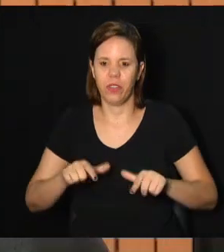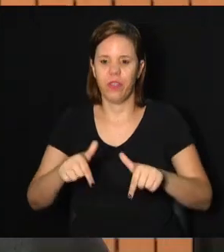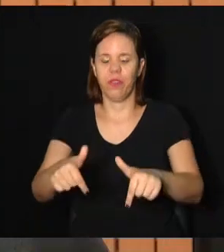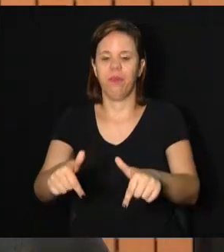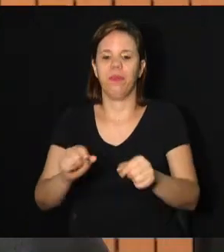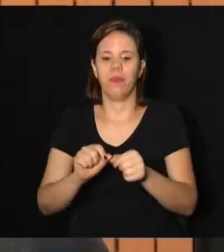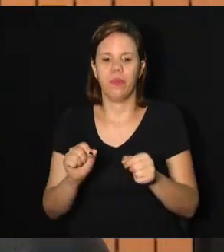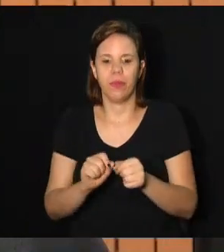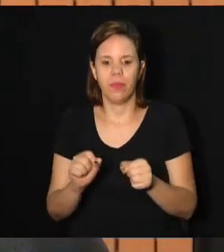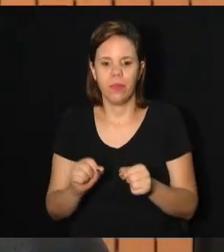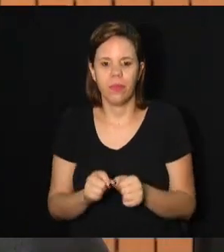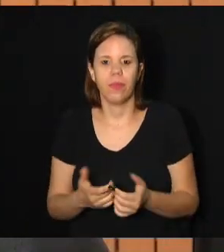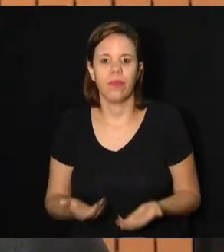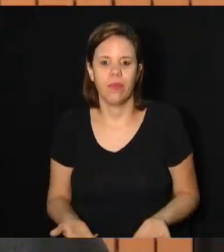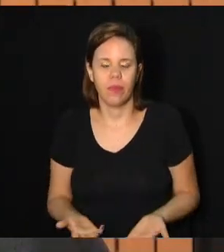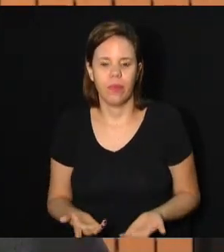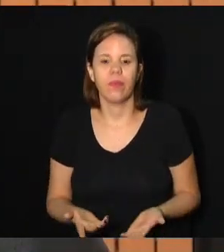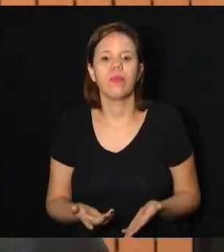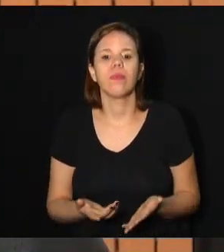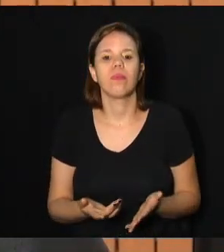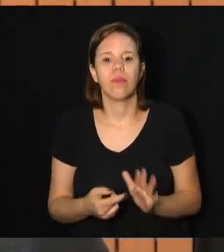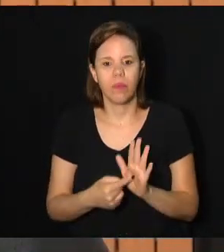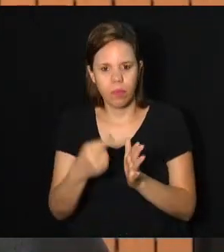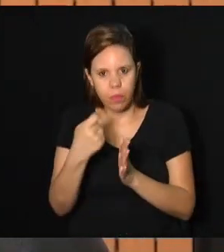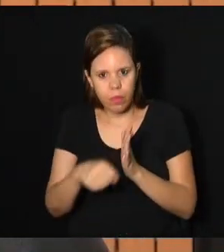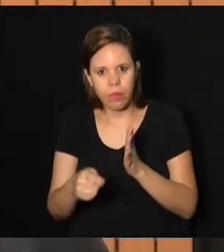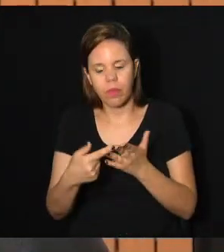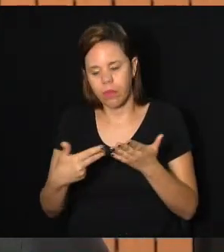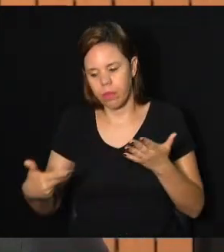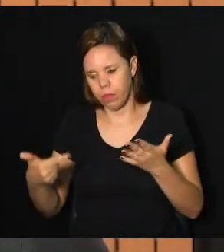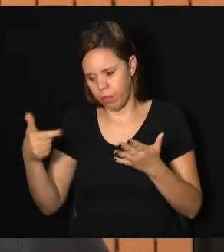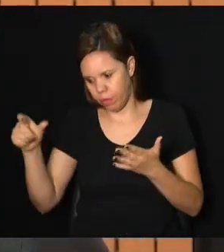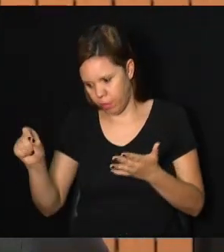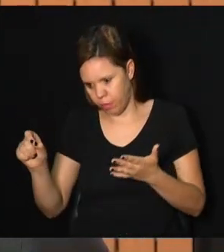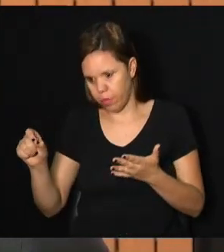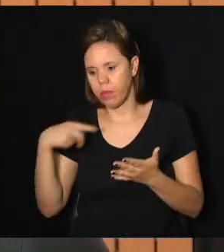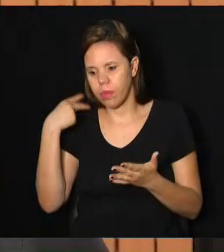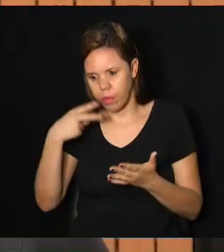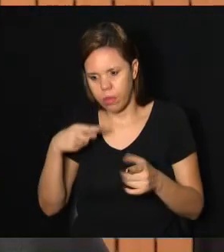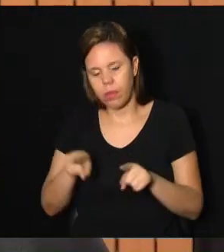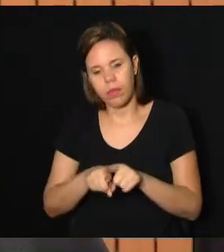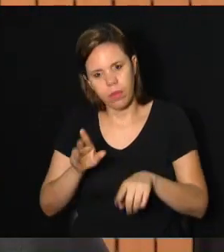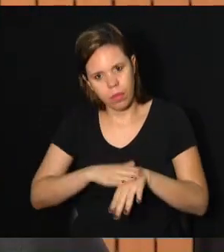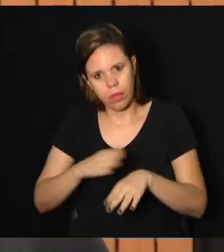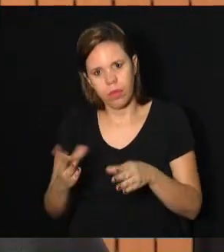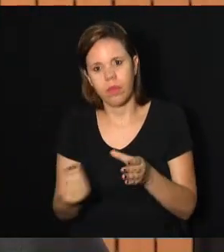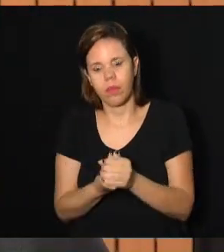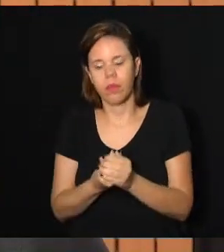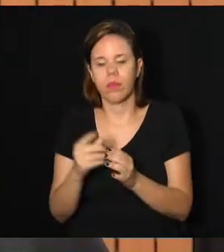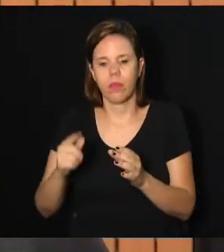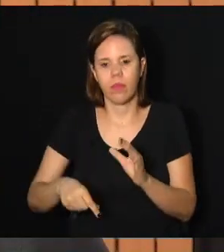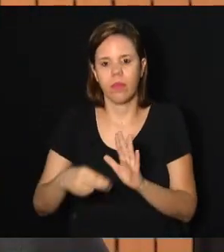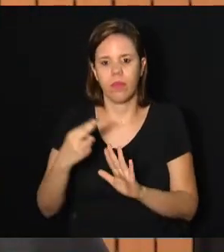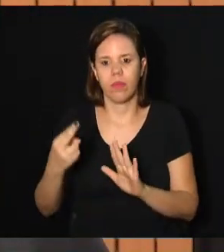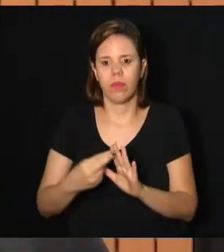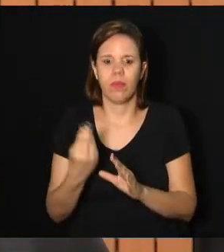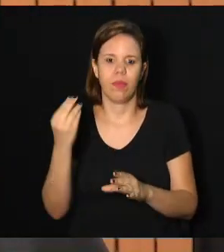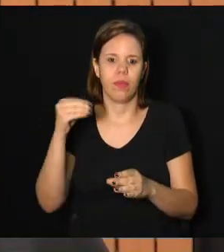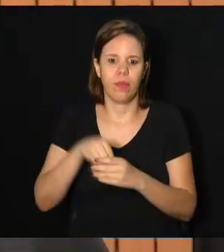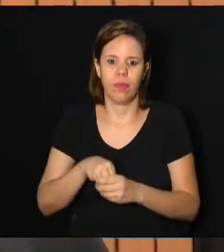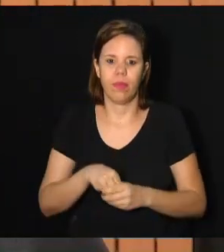iniciativa, mas foi subscrito por mais 10 vereadores, como diz o regimento interno, né? O regimento